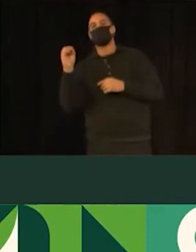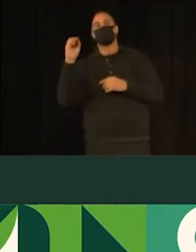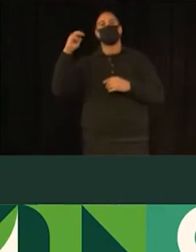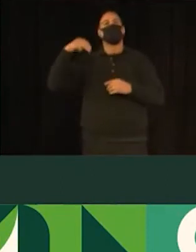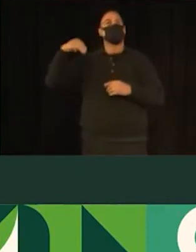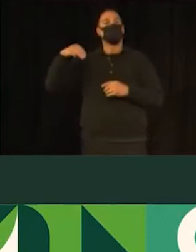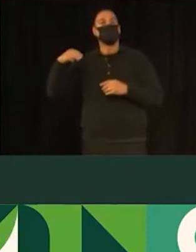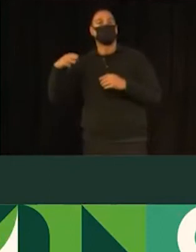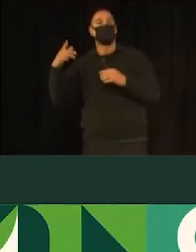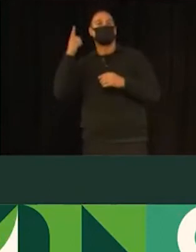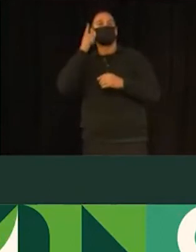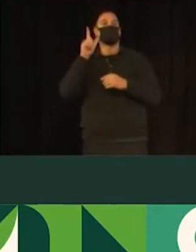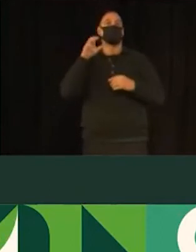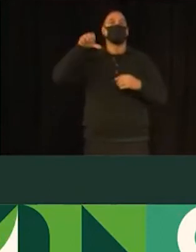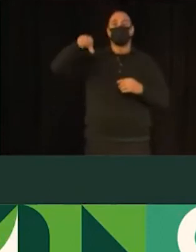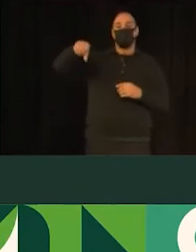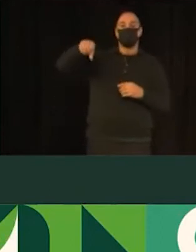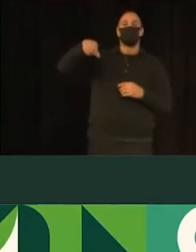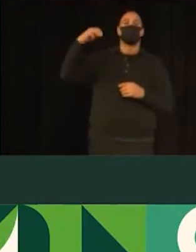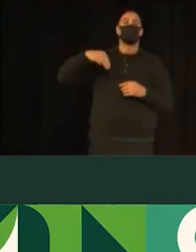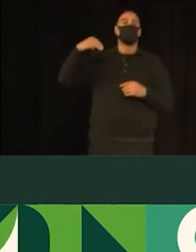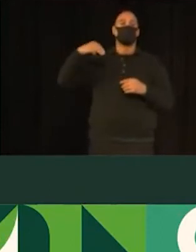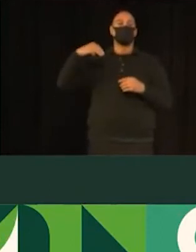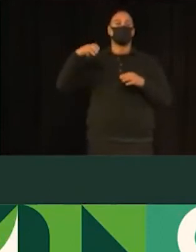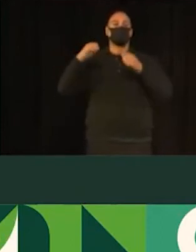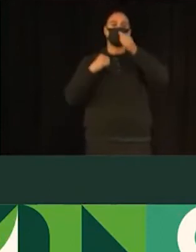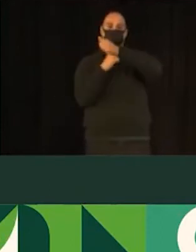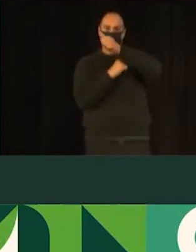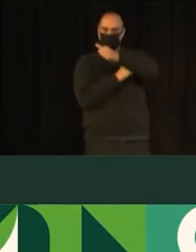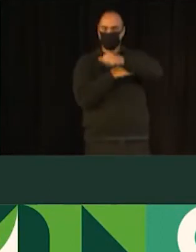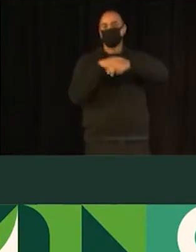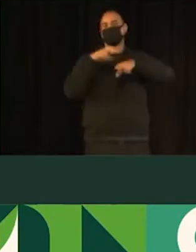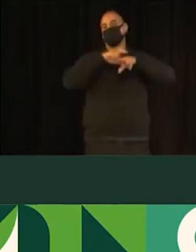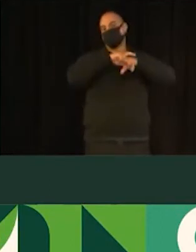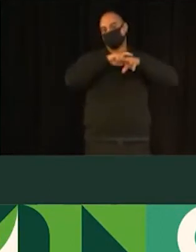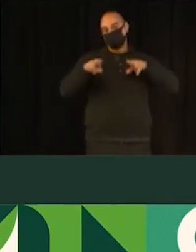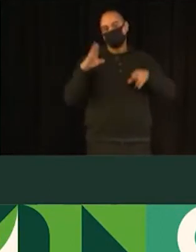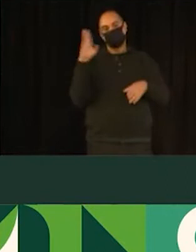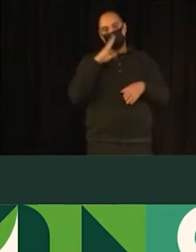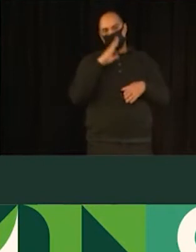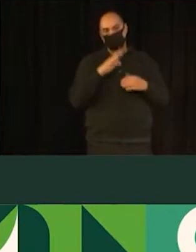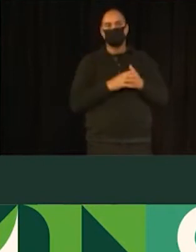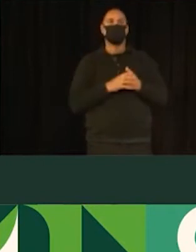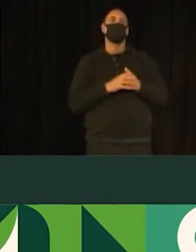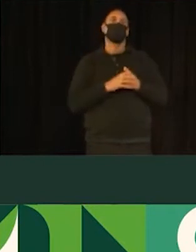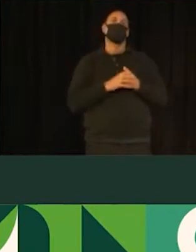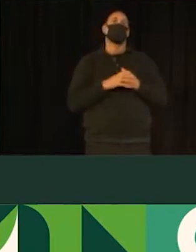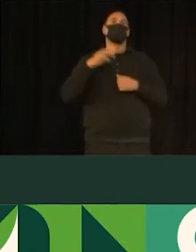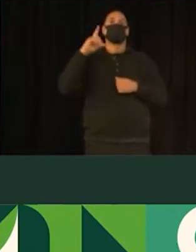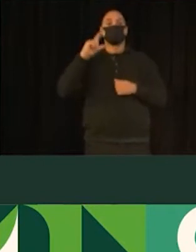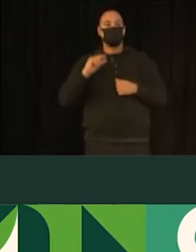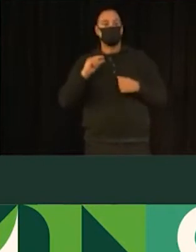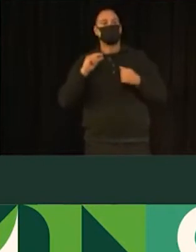Veículos climatizados, seguros e com internet. Baixo custo de implantação, se comparado a outros sistemas. Baixo custo de operação e